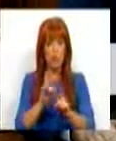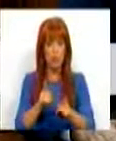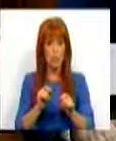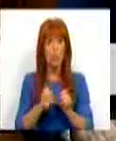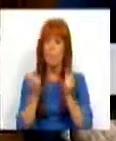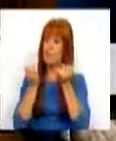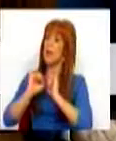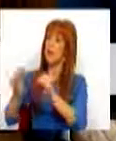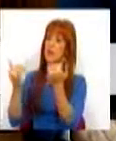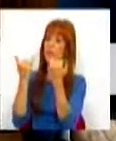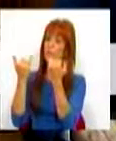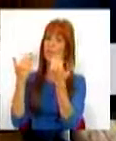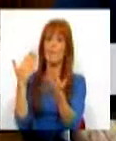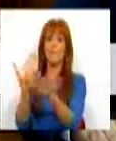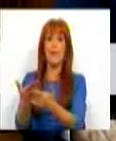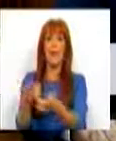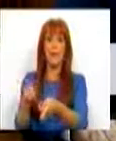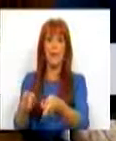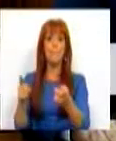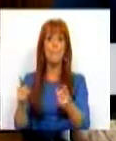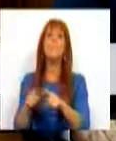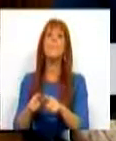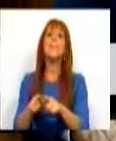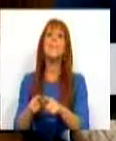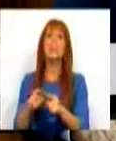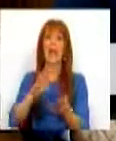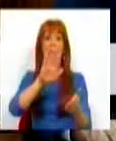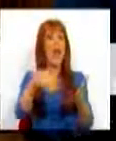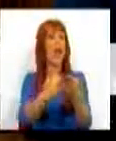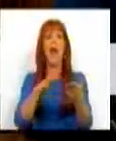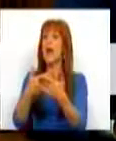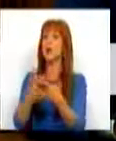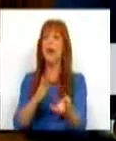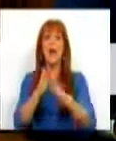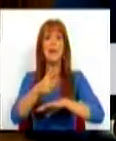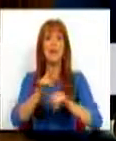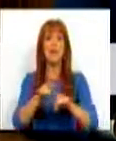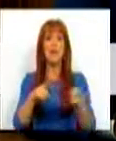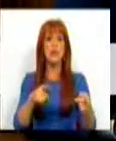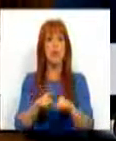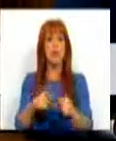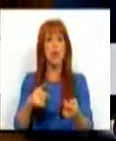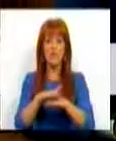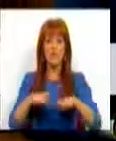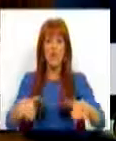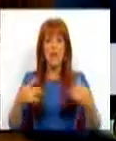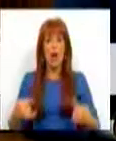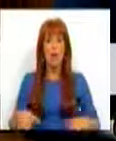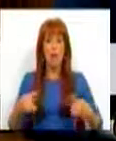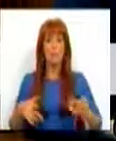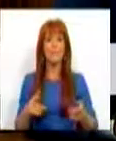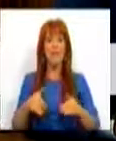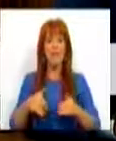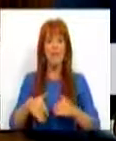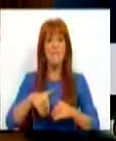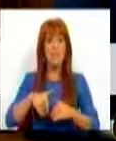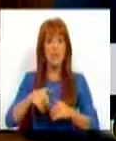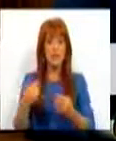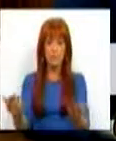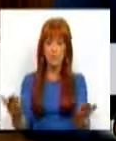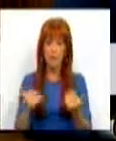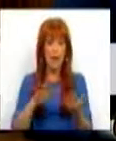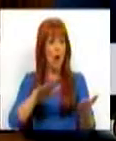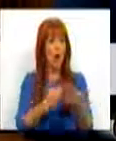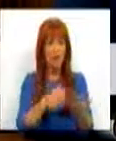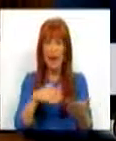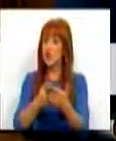processo por ordem do regulador e conseguimos terminá-lo. Dos outros conjuntos de ativos que temos ligações regulatórias,